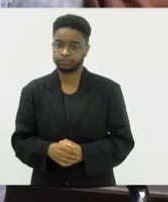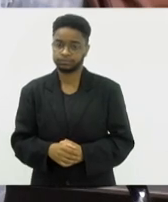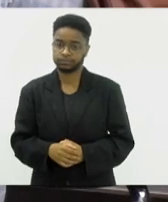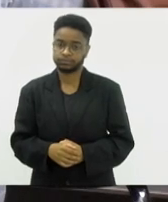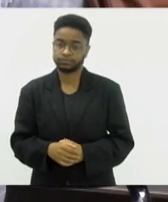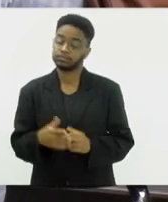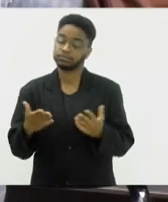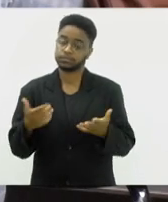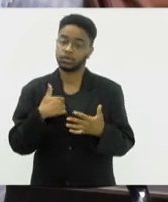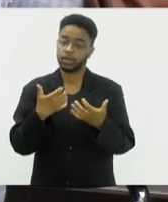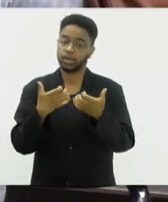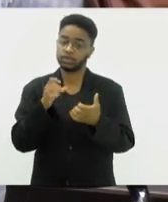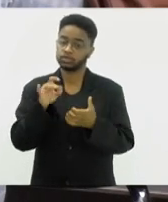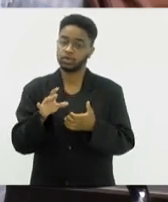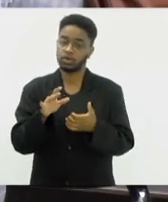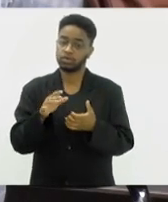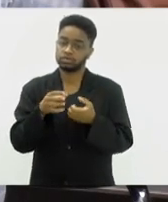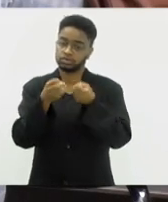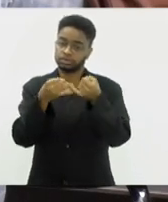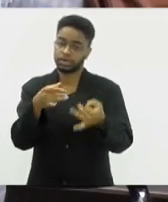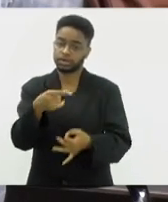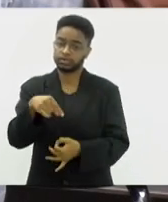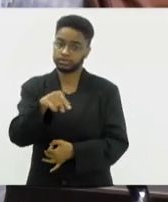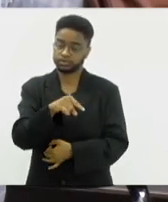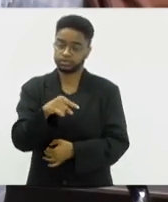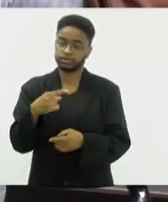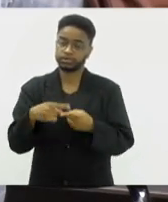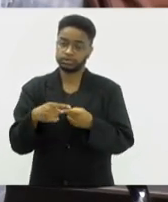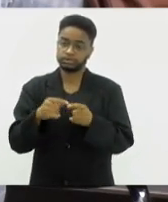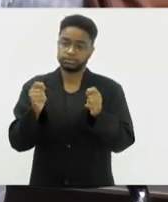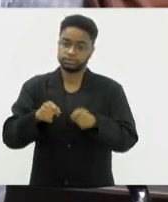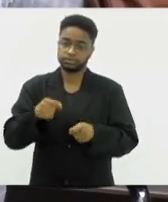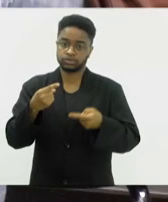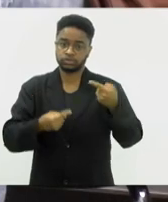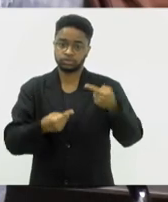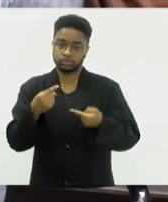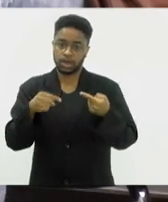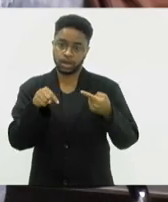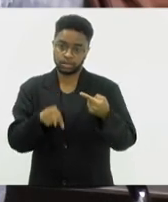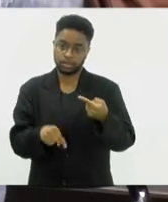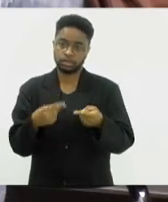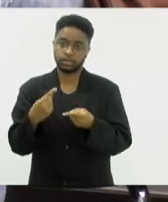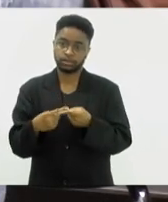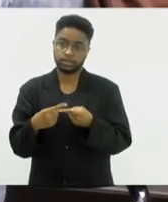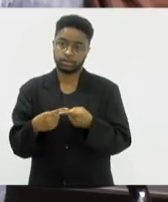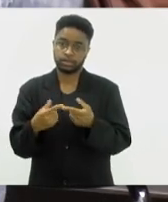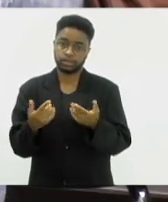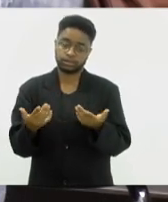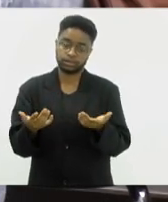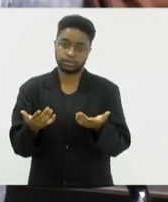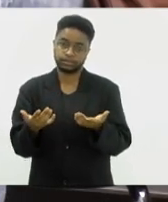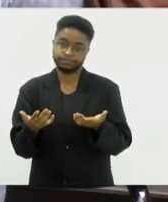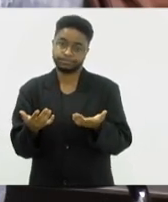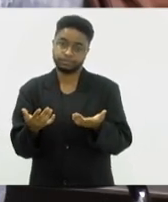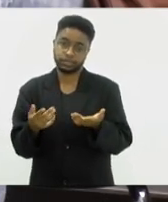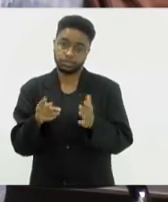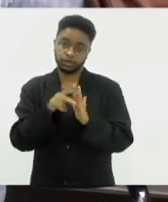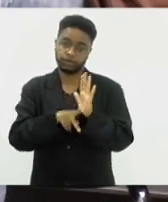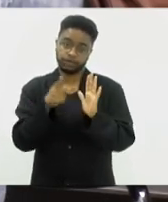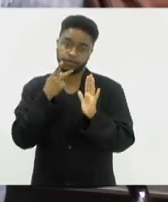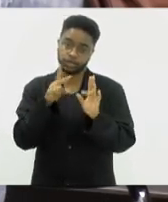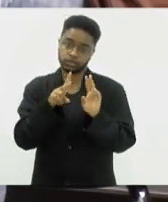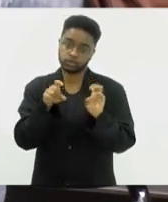queria só levantar essas questões aqui para o nosso debate coletivo, né? Porque é disso que o projeto trata.